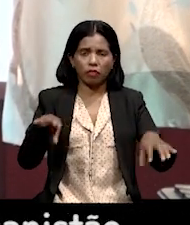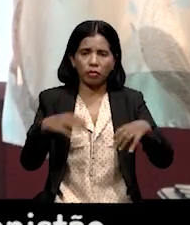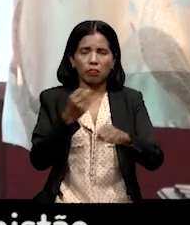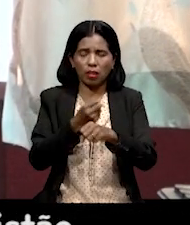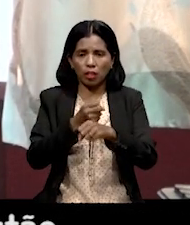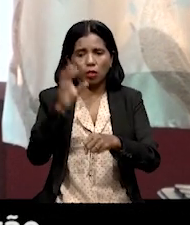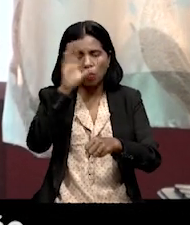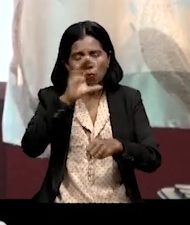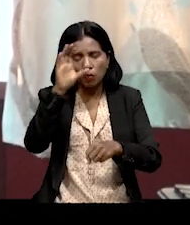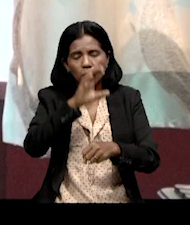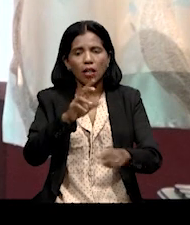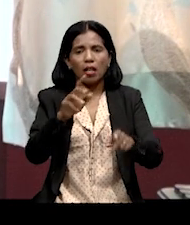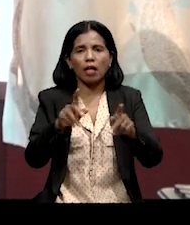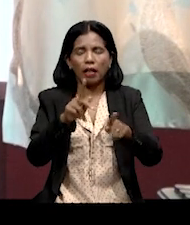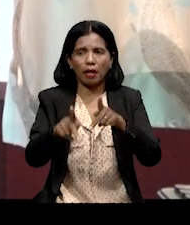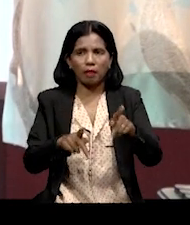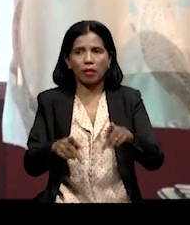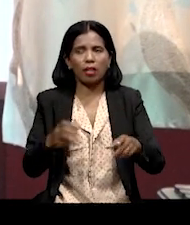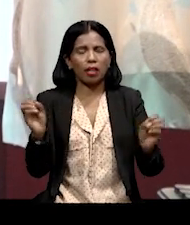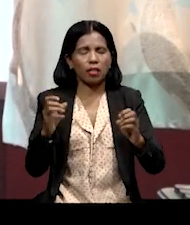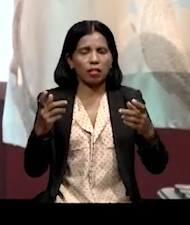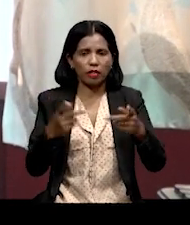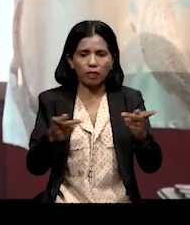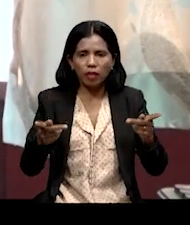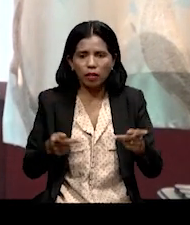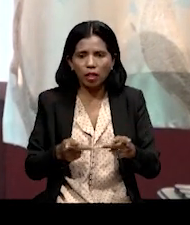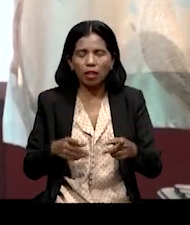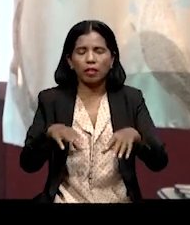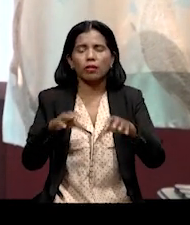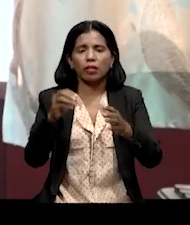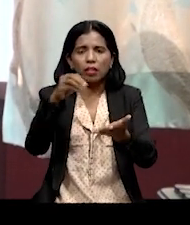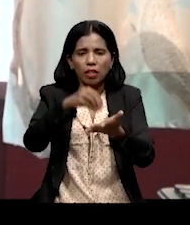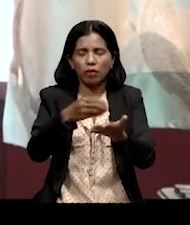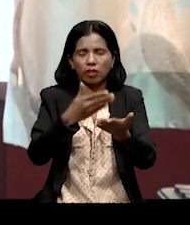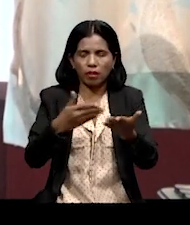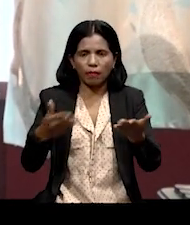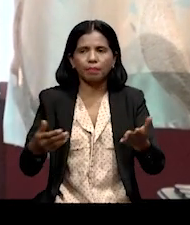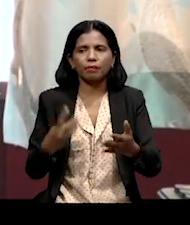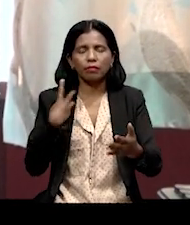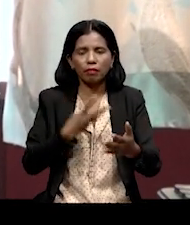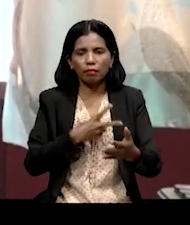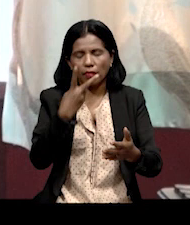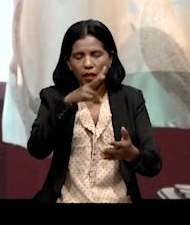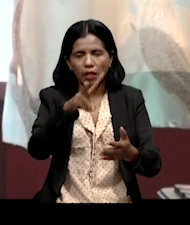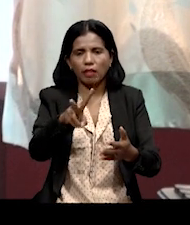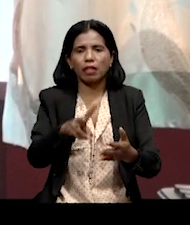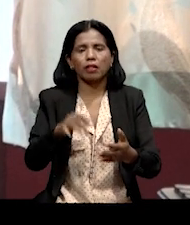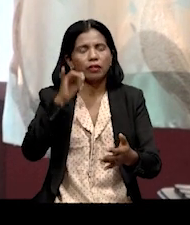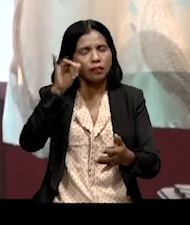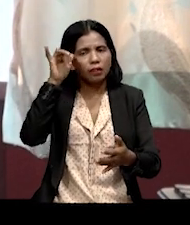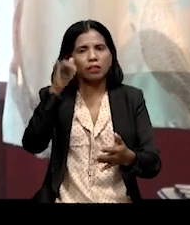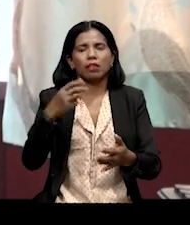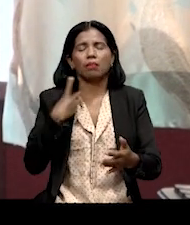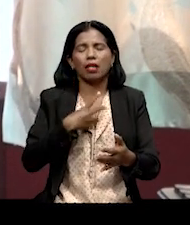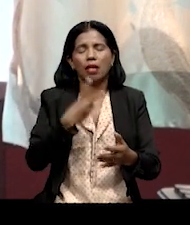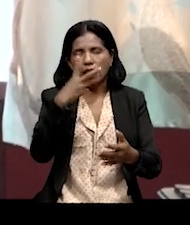ilara mas ita la ia fatin ruma para tu bel fansa sansir ne ita aproxima samba ia ita parceiro sansa OMS